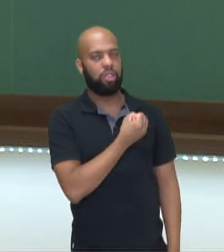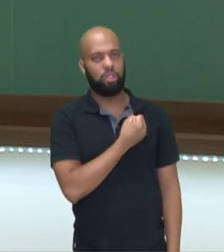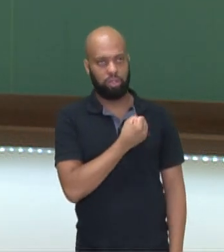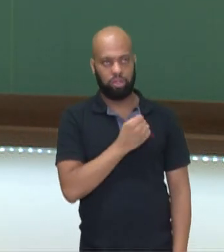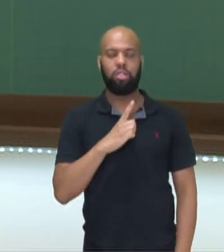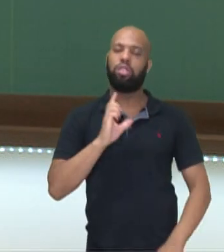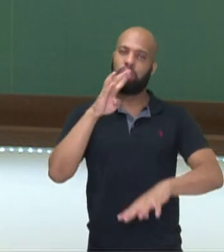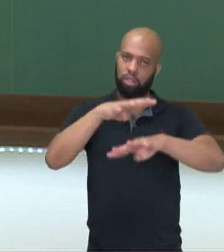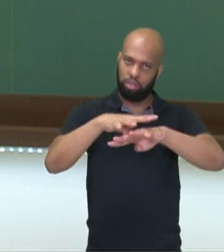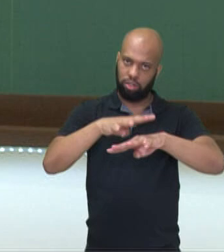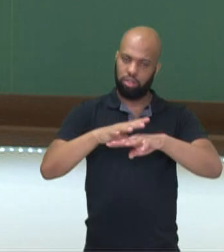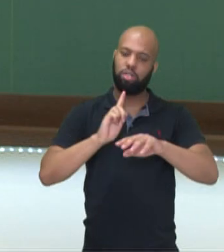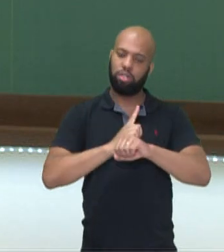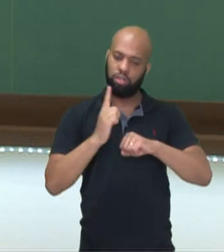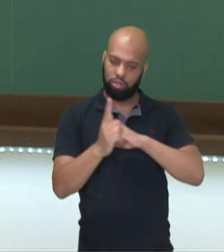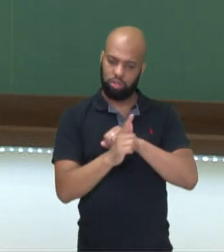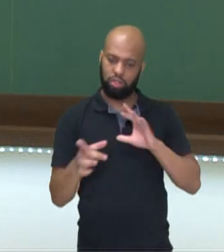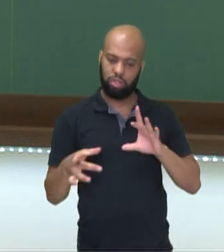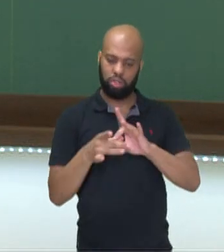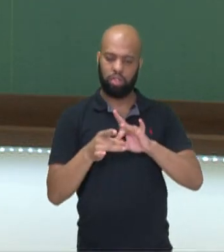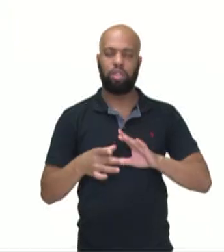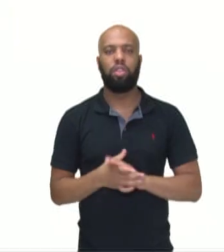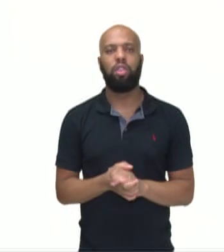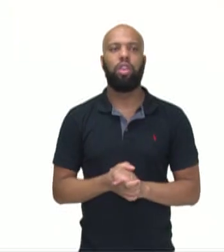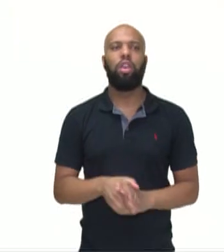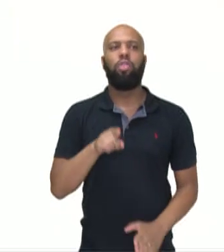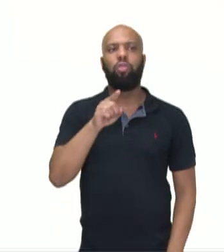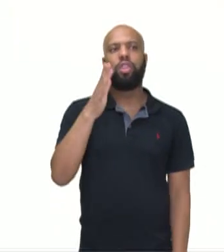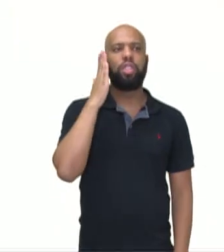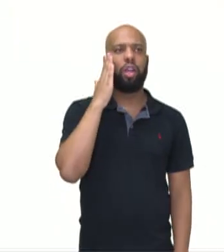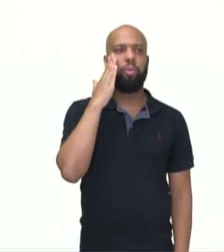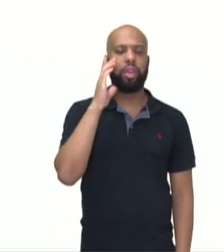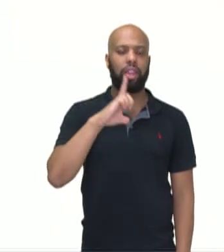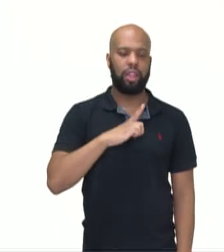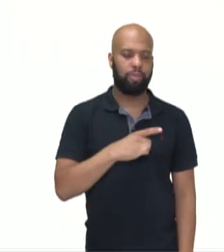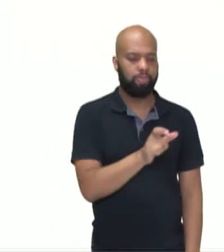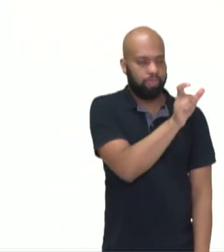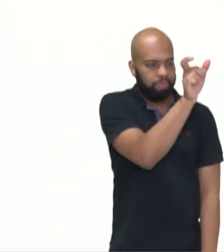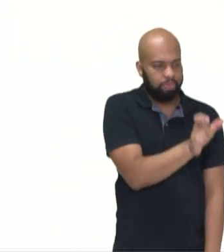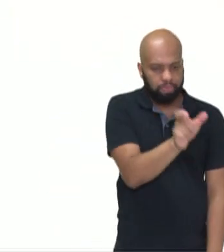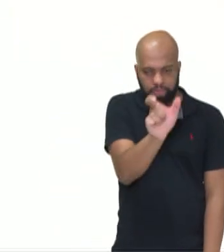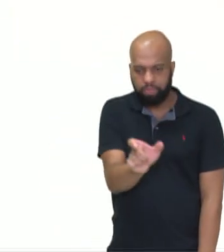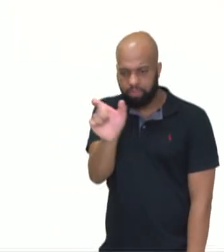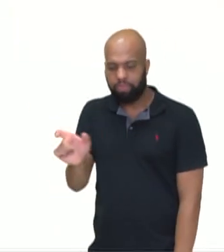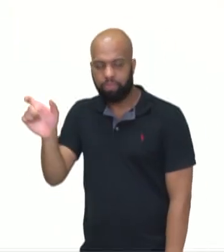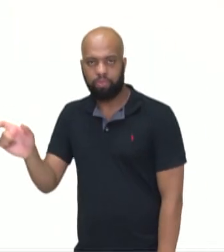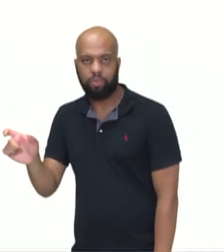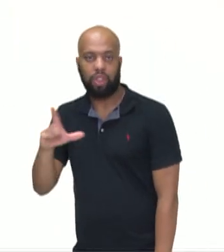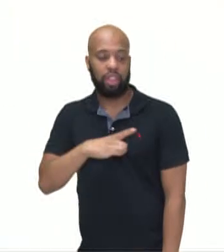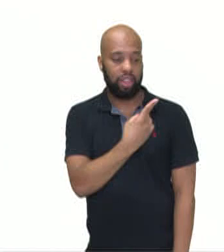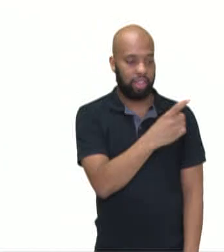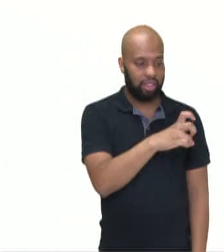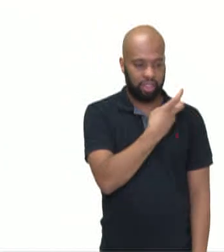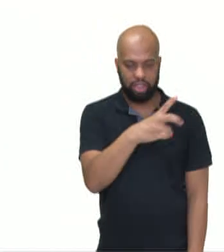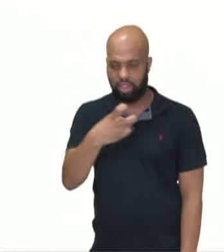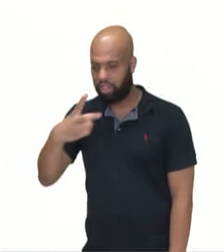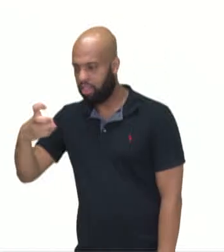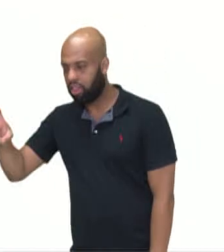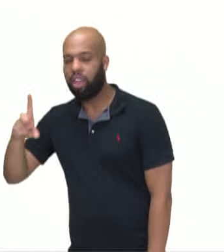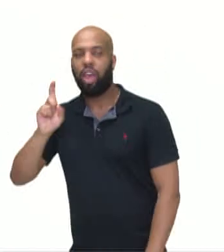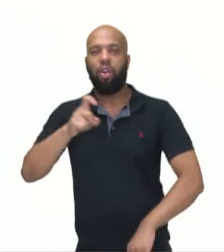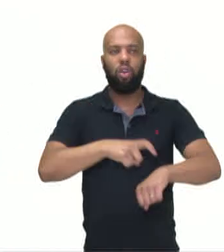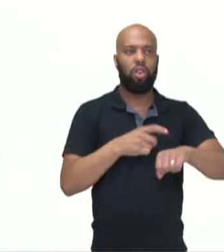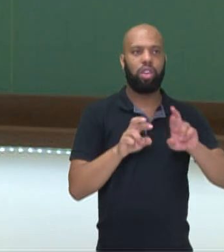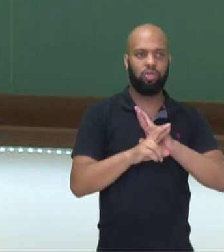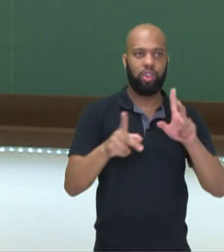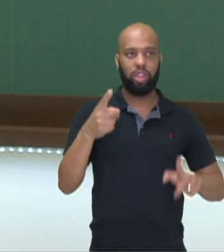da nossa geografia. E você sabia que a cada 15 graus que a gente desloca na longitude, a gente tem um fuso horário? Então, aqui